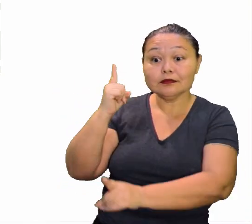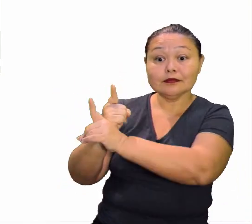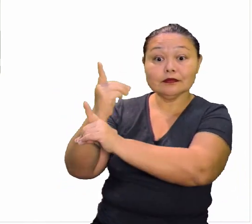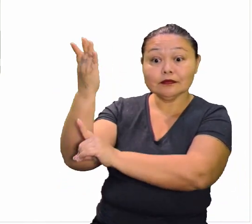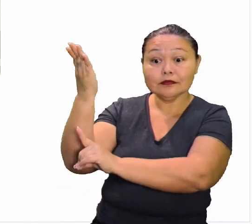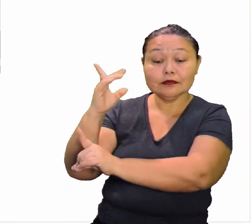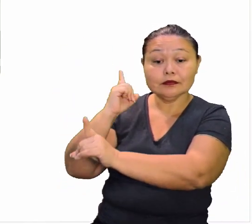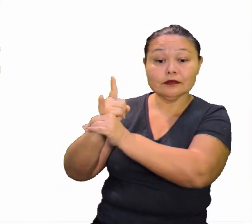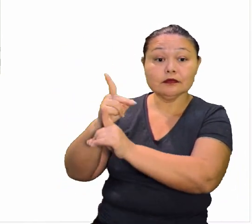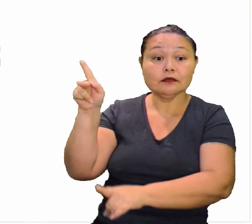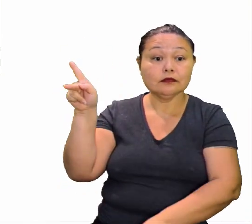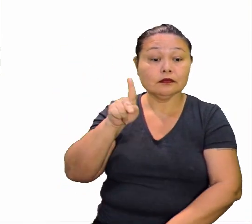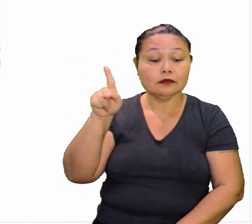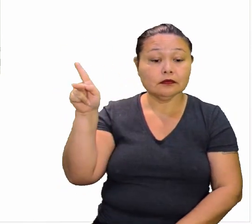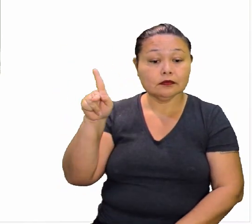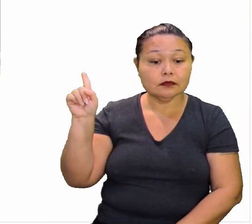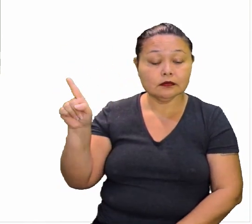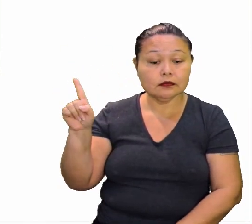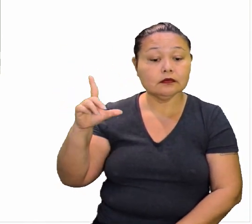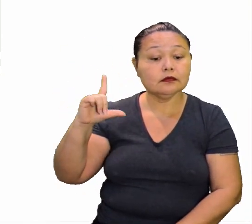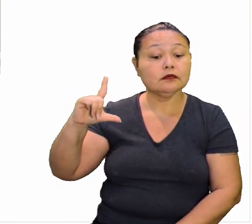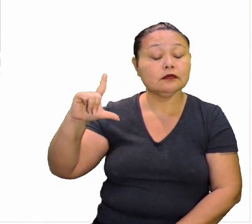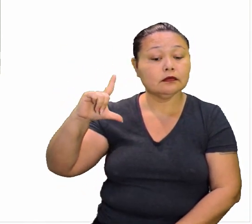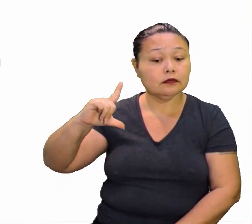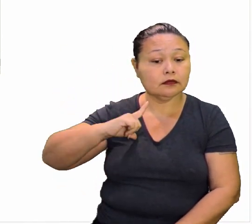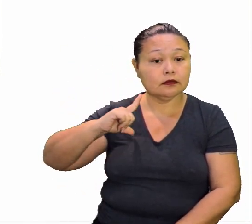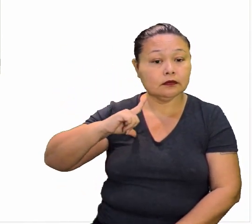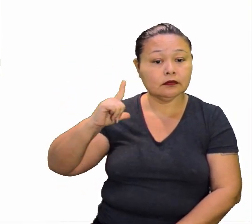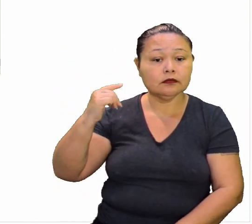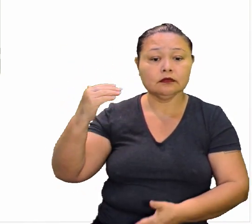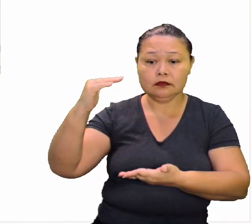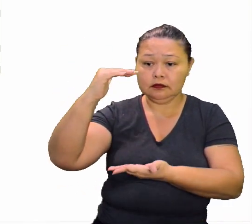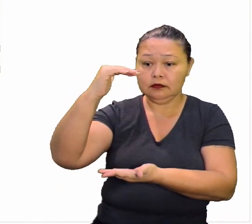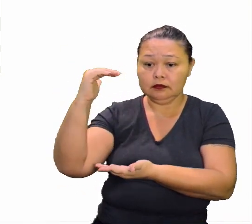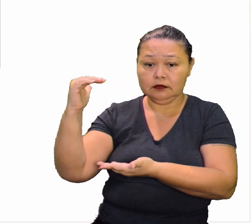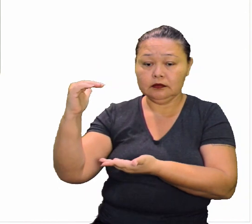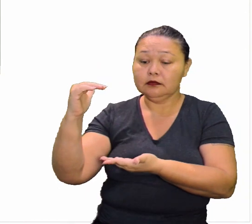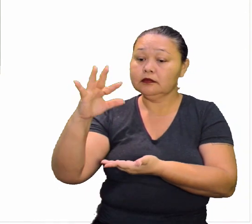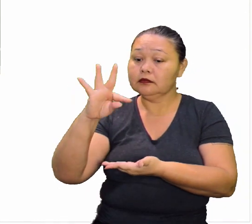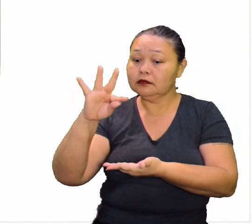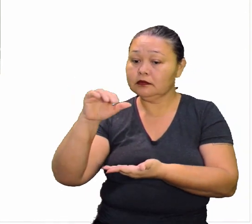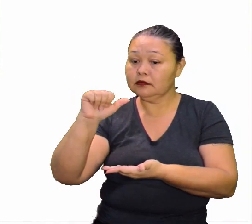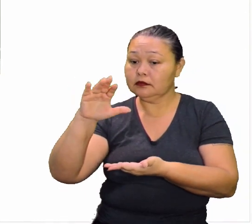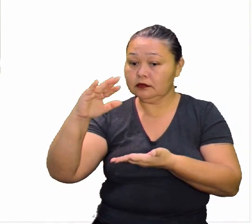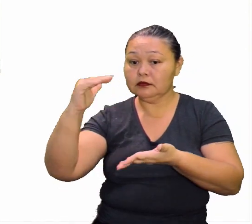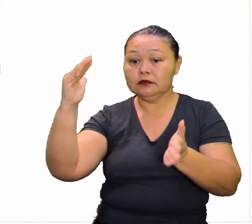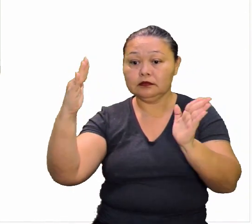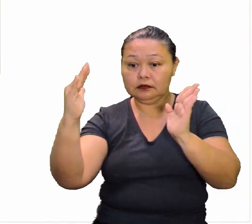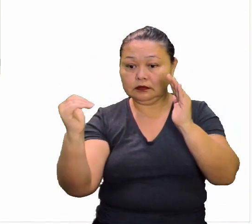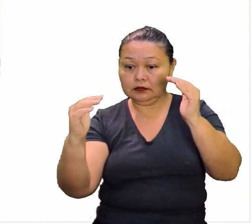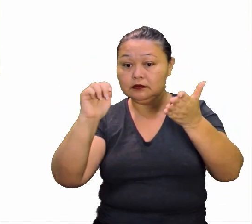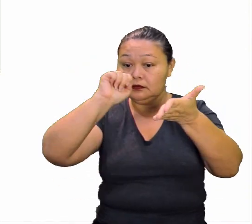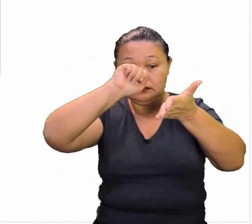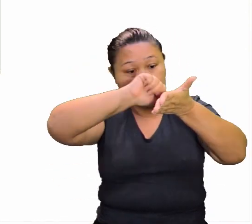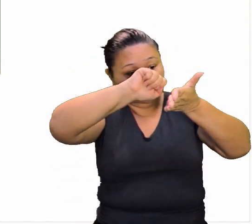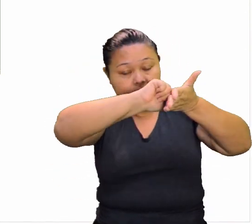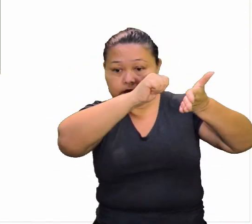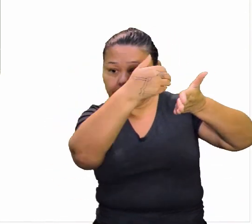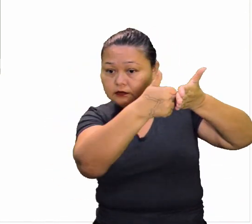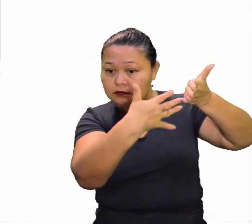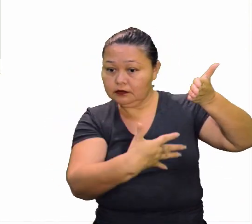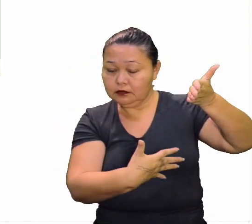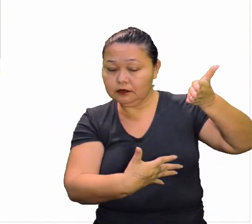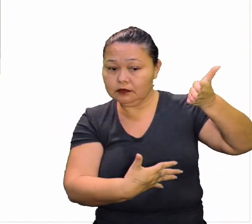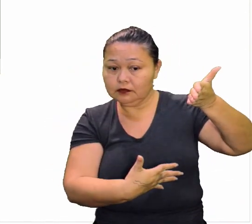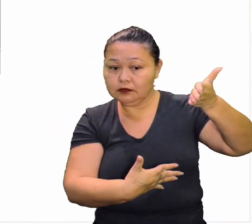achados. Professor, então eram uns tabletes escritos? Exatamente, aluno.